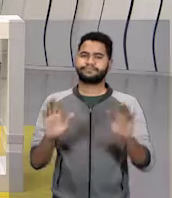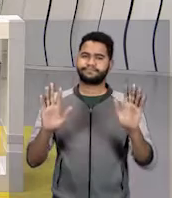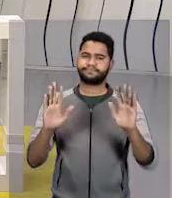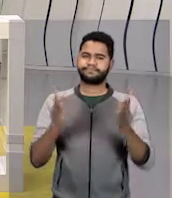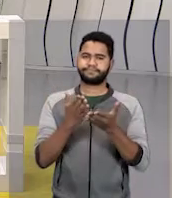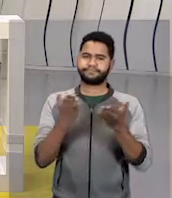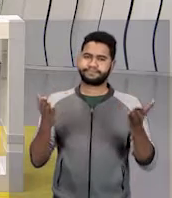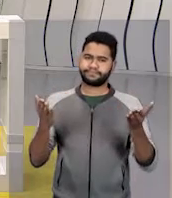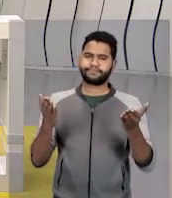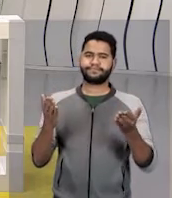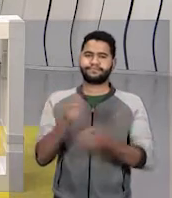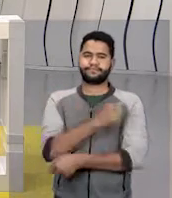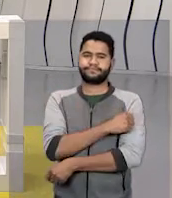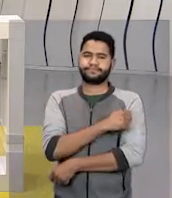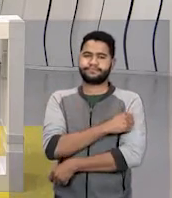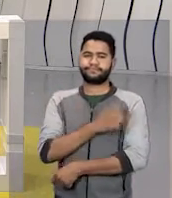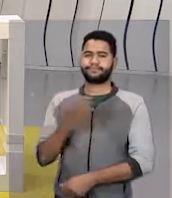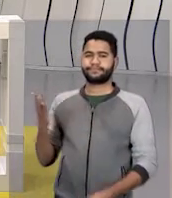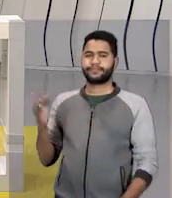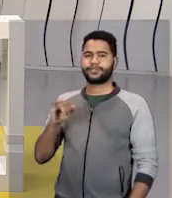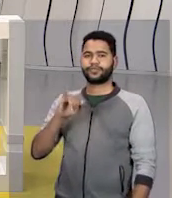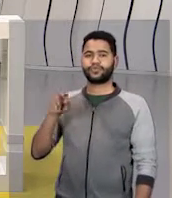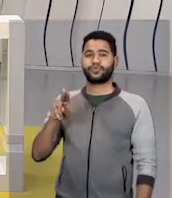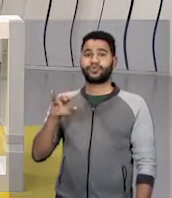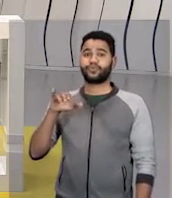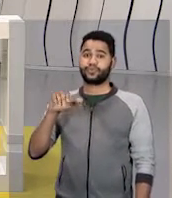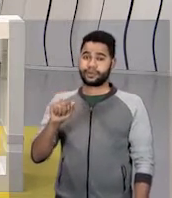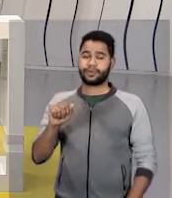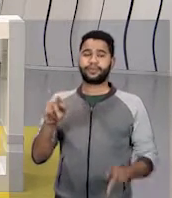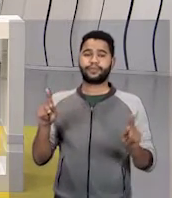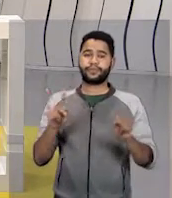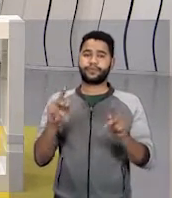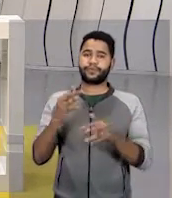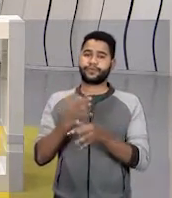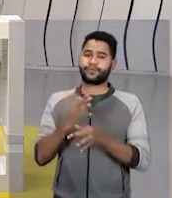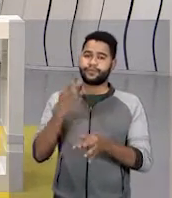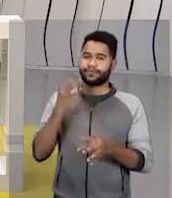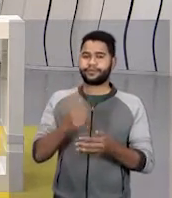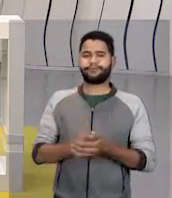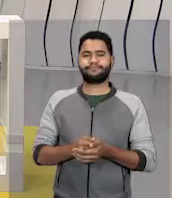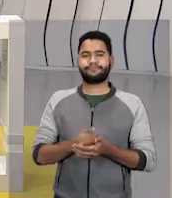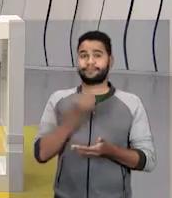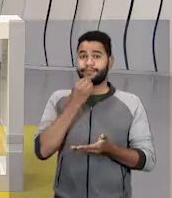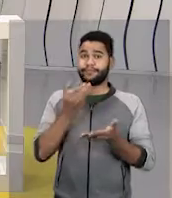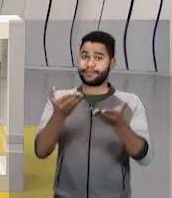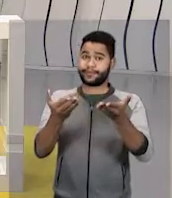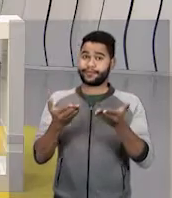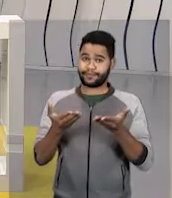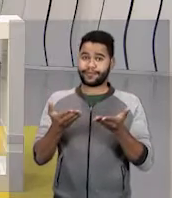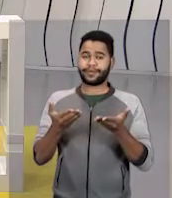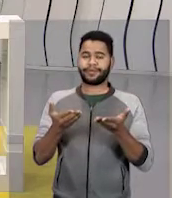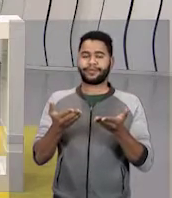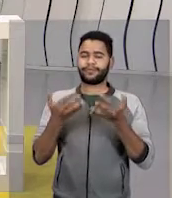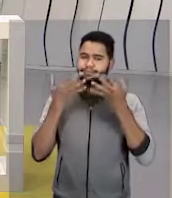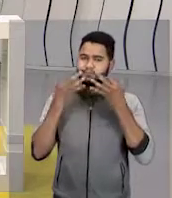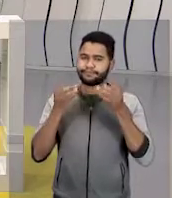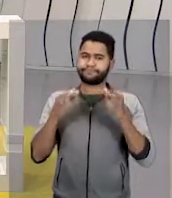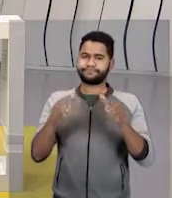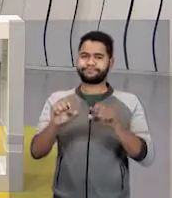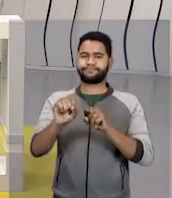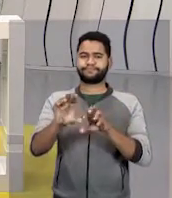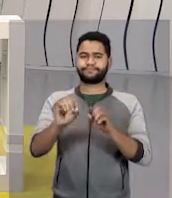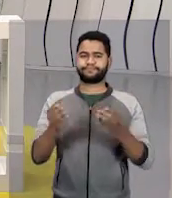Olá, pessoal! O meu nome é Júnia Arnaud e eu sou sua professora de Física. Bem-vindos ao Se Liga de hoje. Vamos